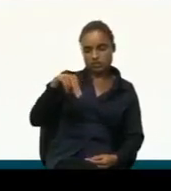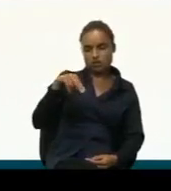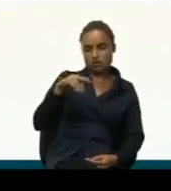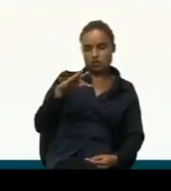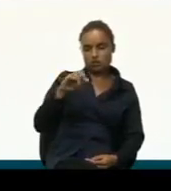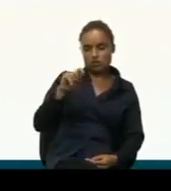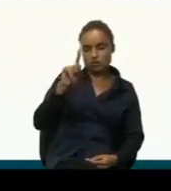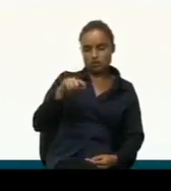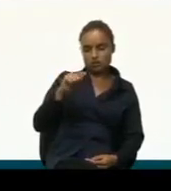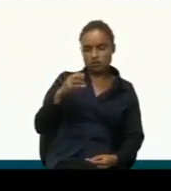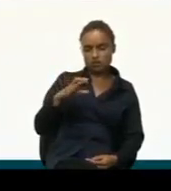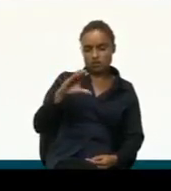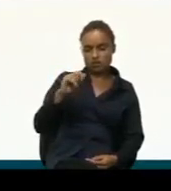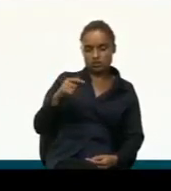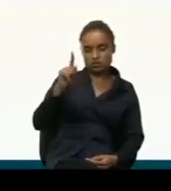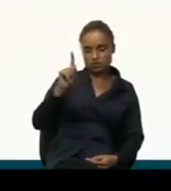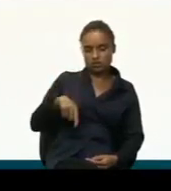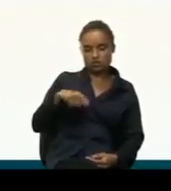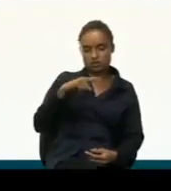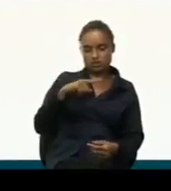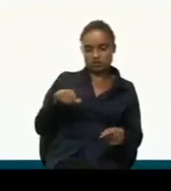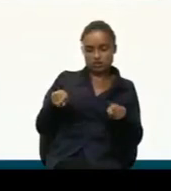protegidas, tá? Então, as pontas